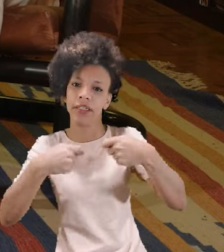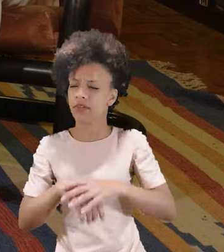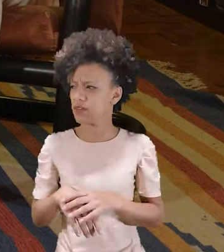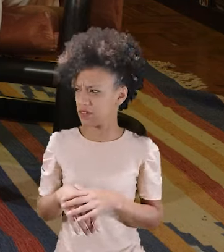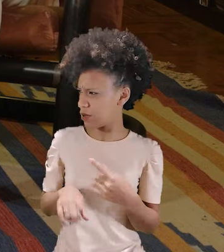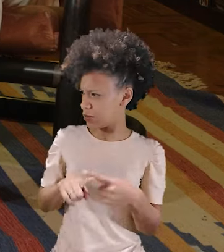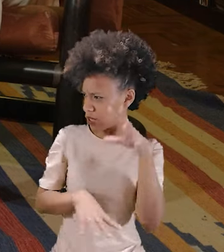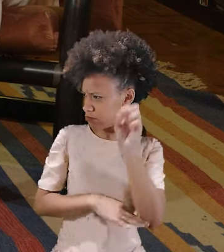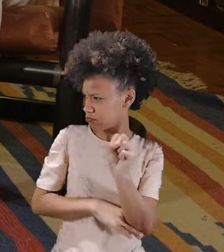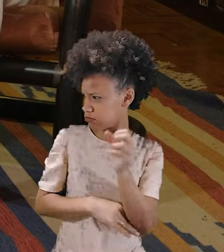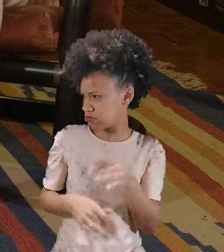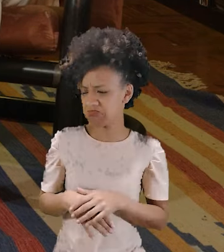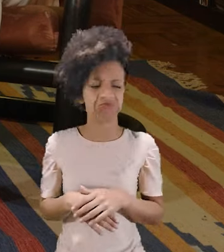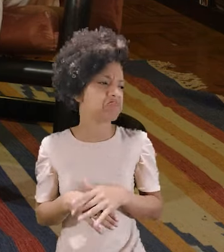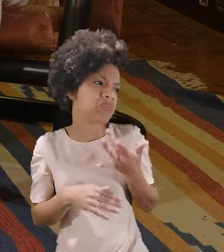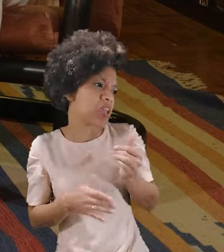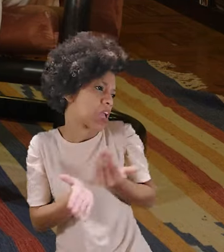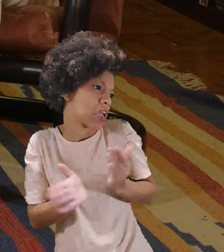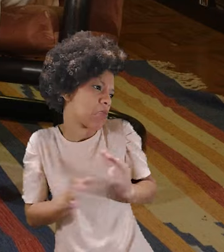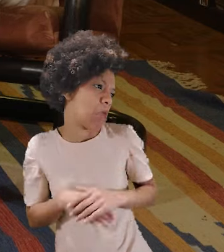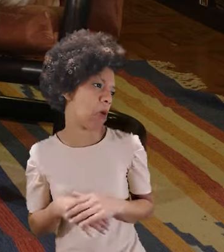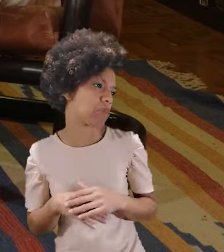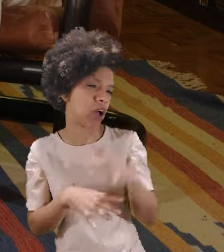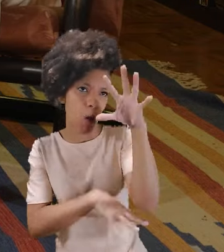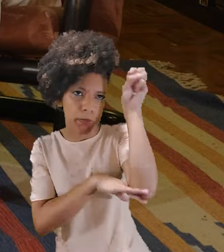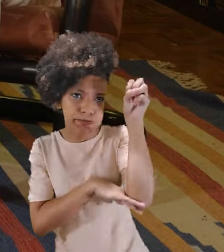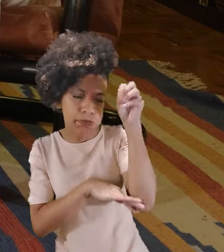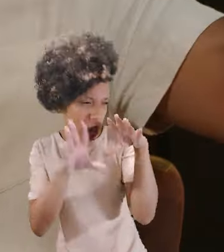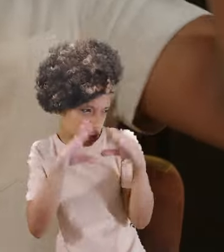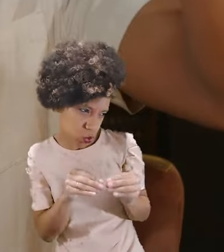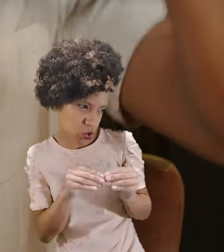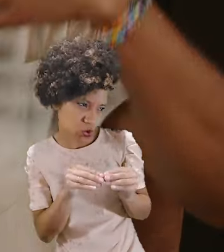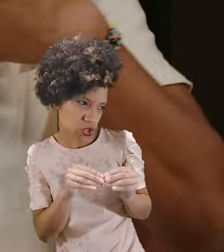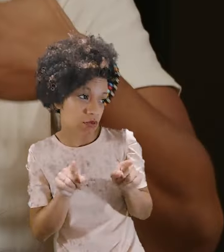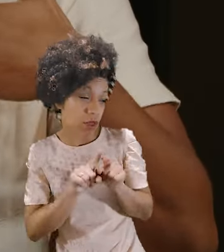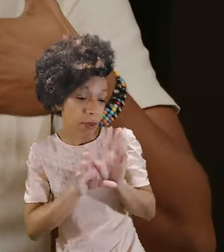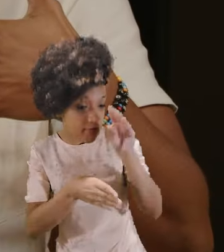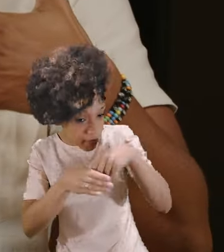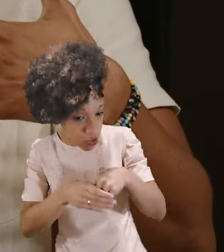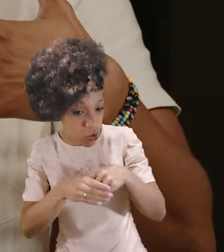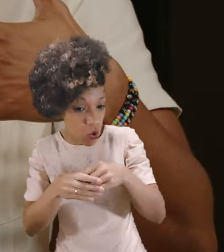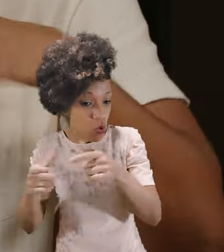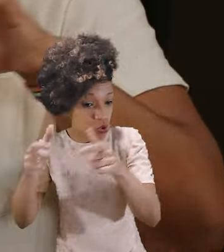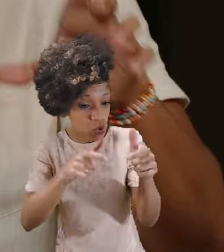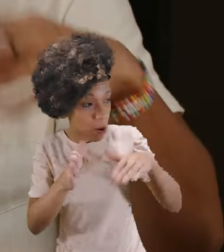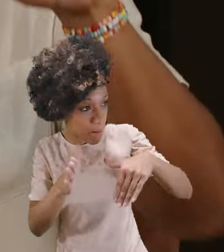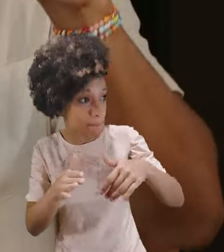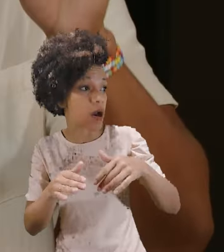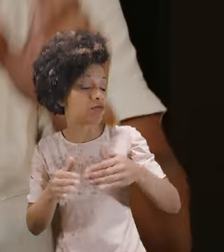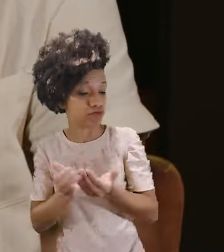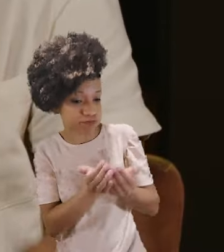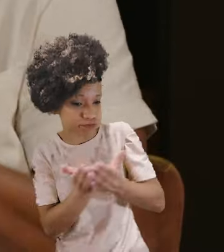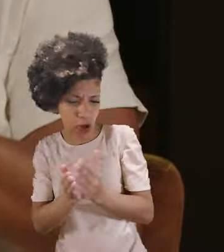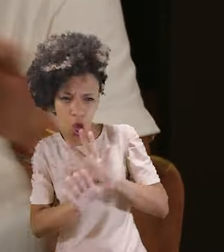luz há Sisu começa assim luz acesa queimou Sei lá uma coisa assim com a noite a noite tá tudo apagado né inclusive onde a gente trabalha no